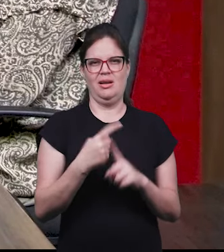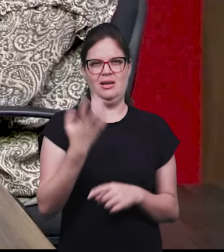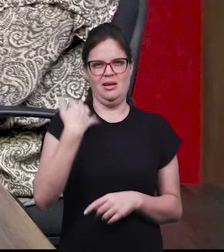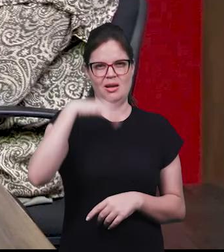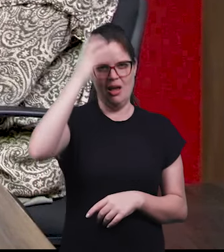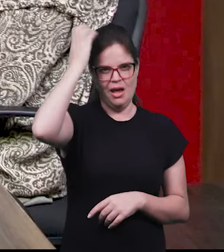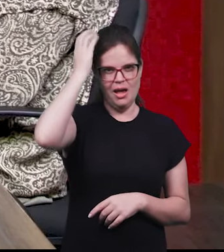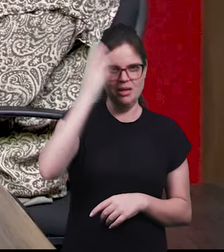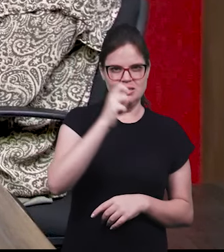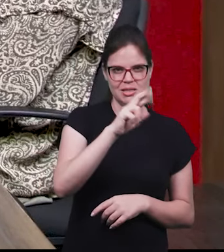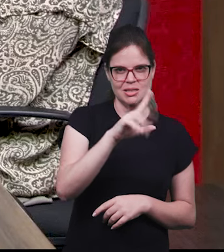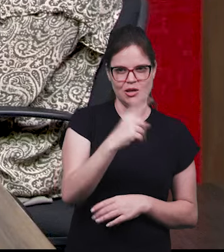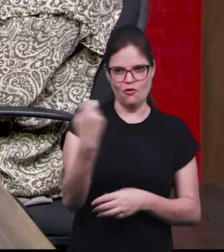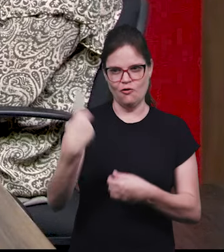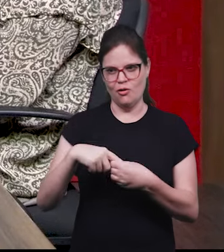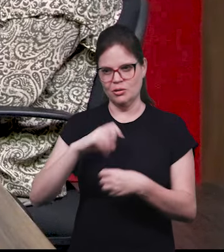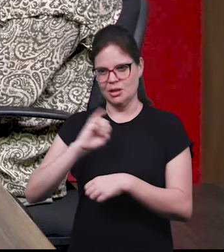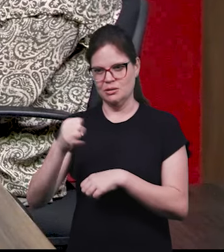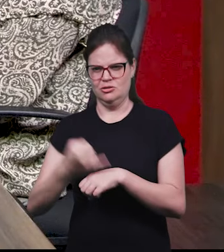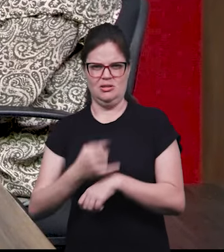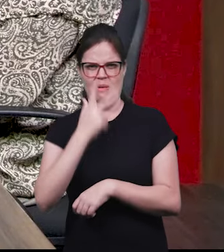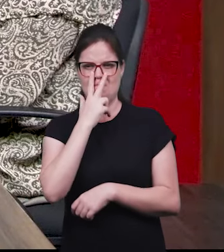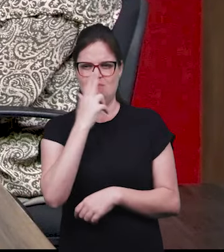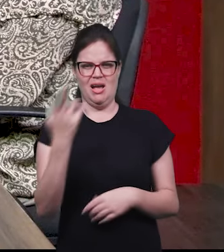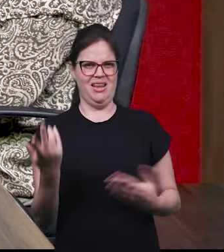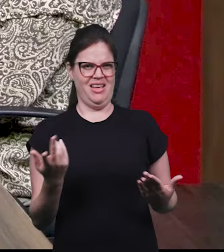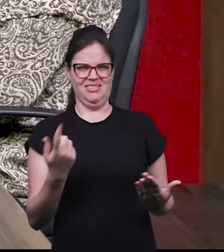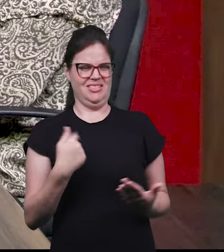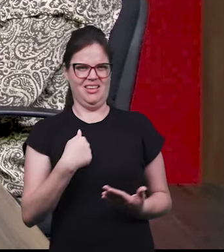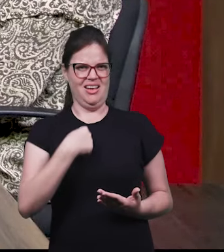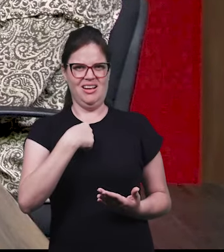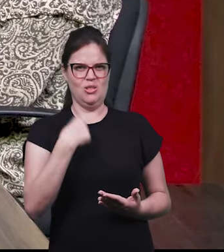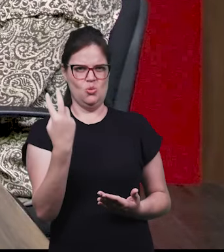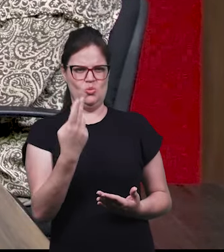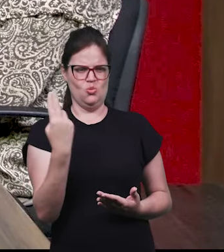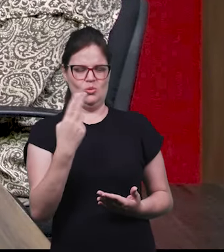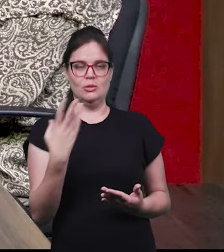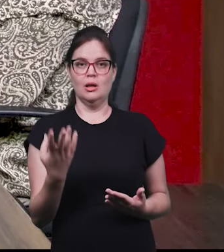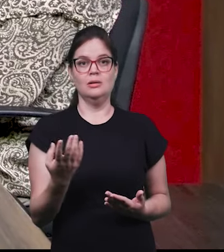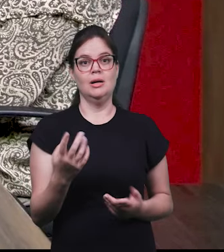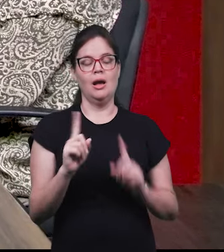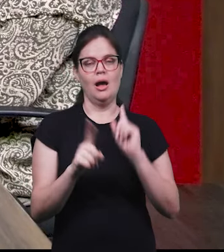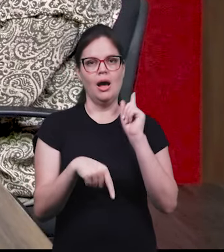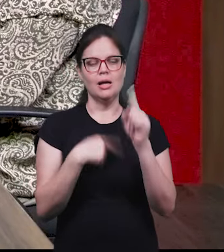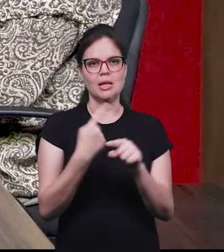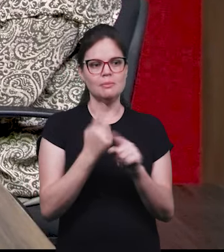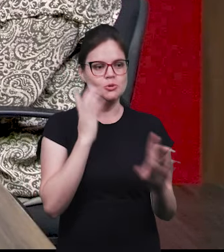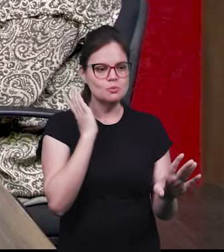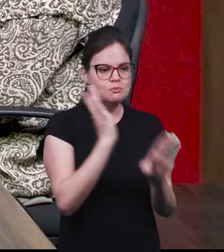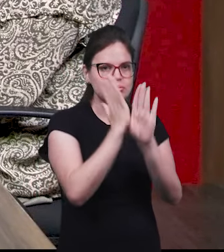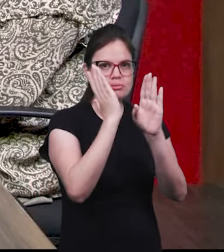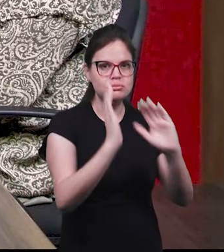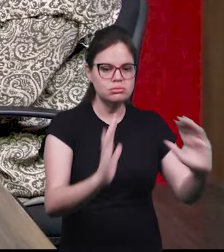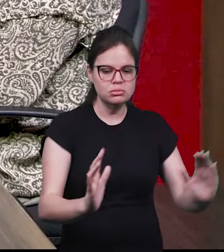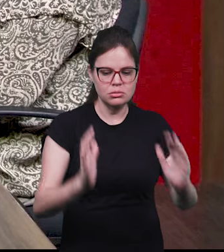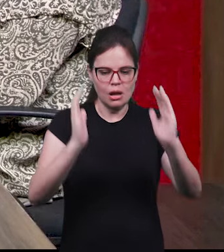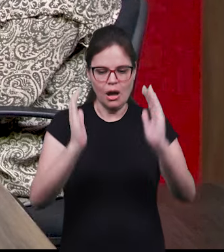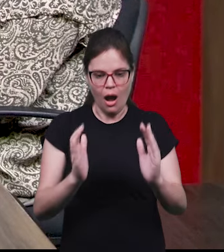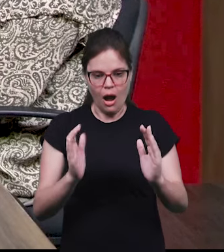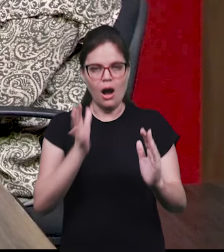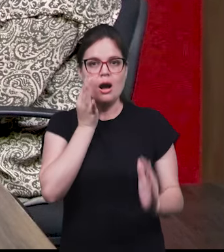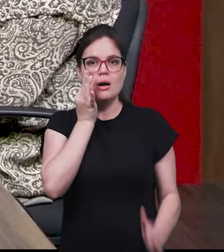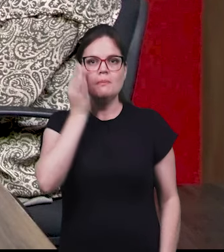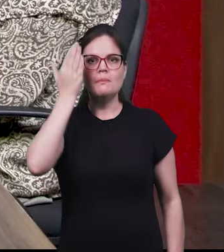voltar, não, isso aí é um absurdo, são fantasias da Bíblia. Quando apareceu, descobriram esse